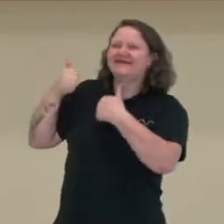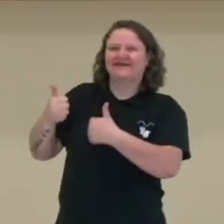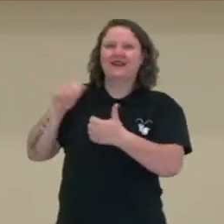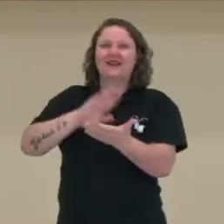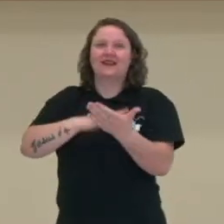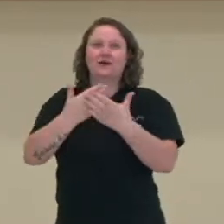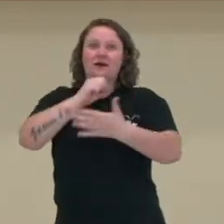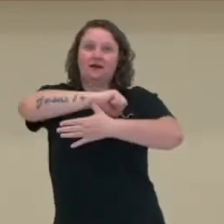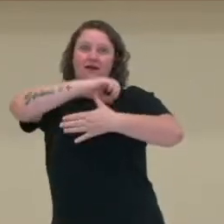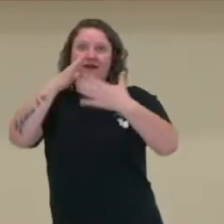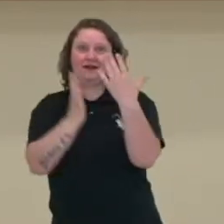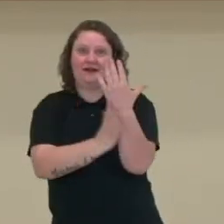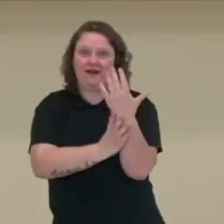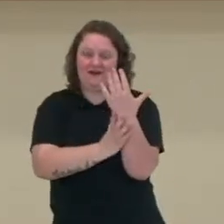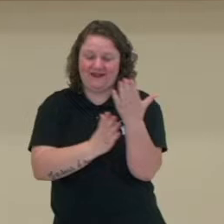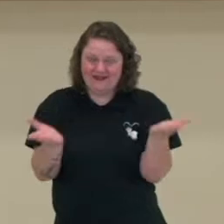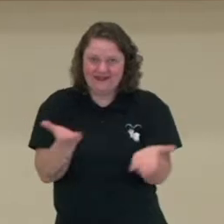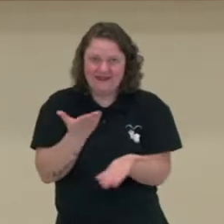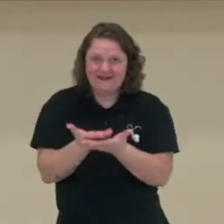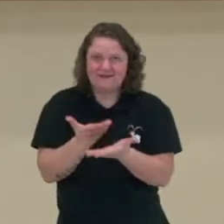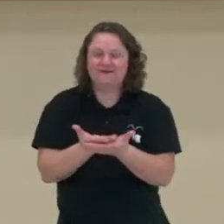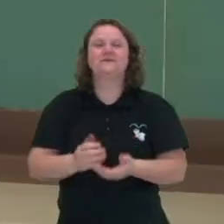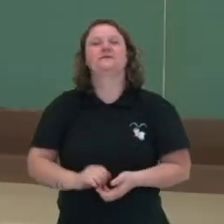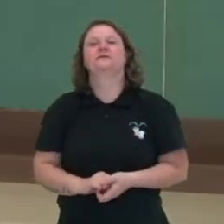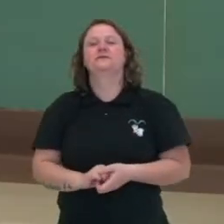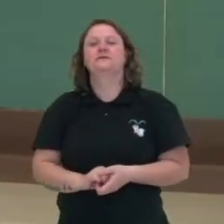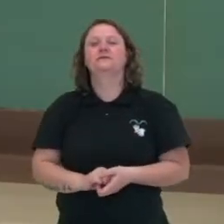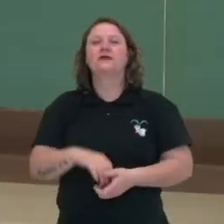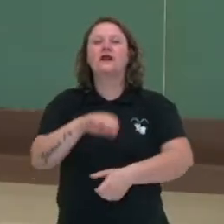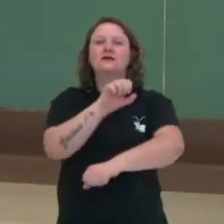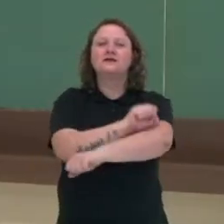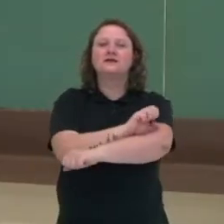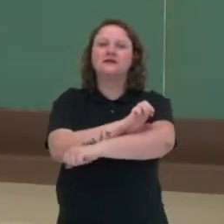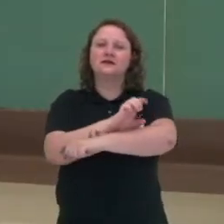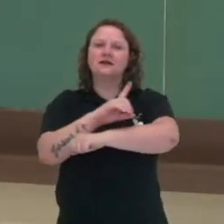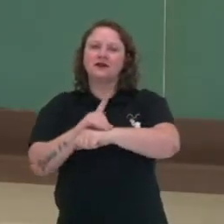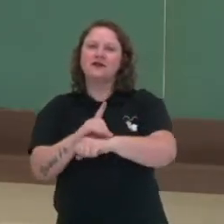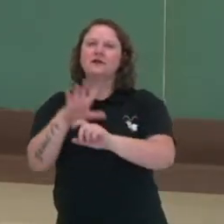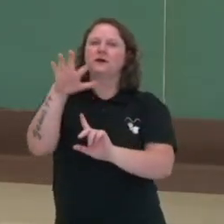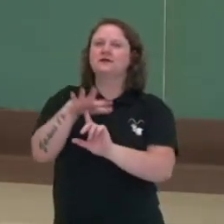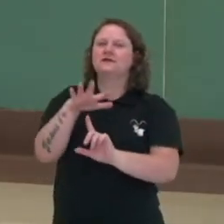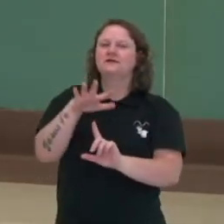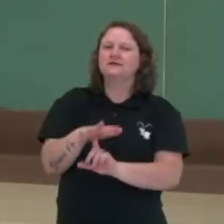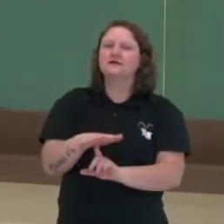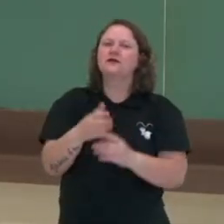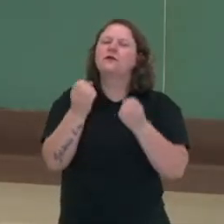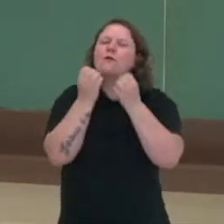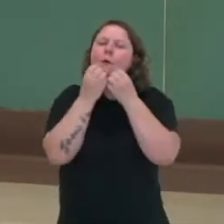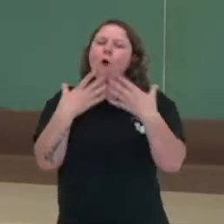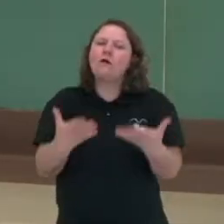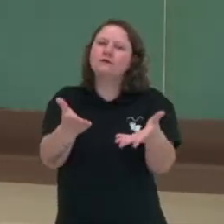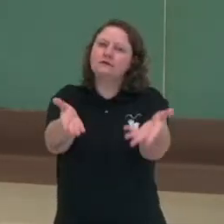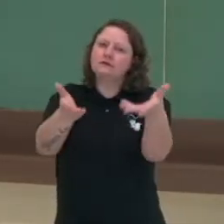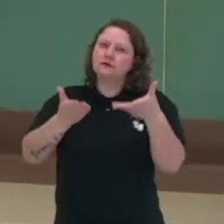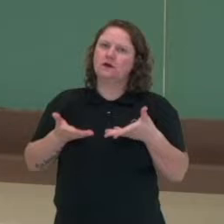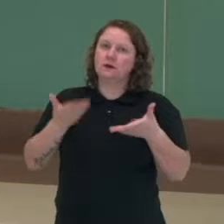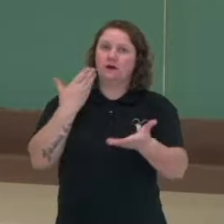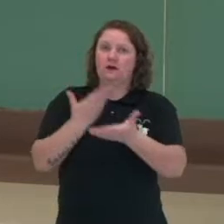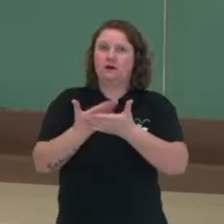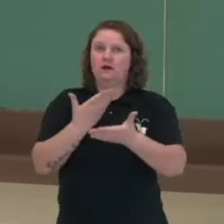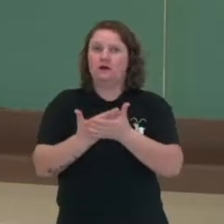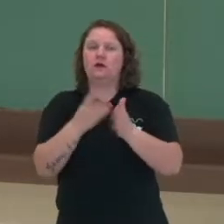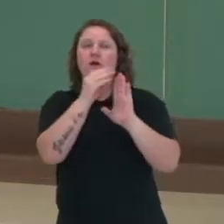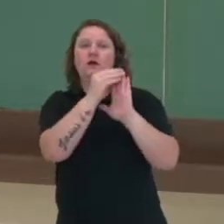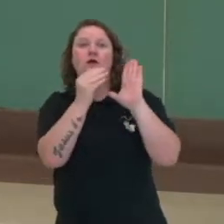de Libras desta aula, tudo bem? Em nome da Secretaria da Educação do Estado do Paraná, sejam todos bem-vindos. Nesta aula, vocês vão